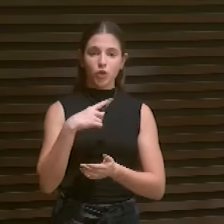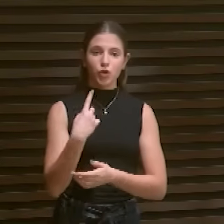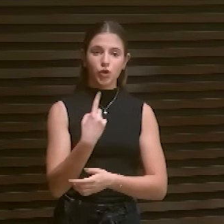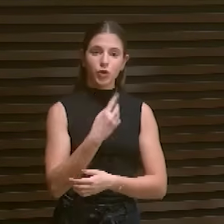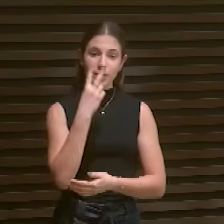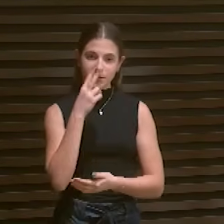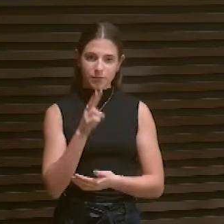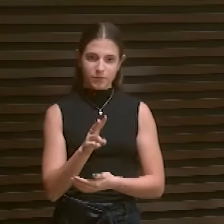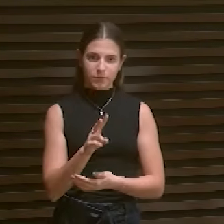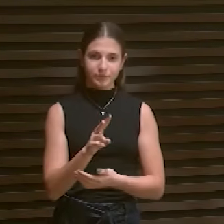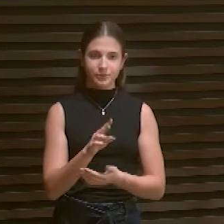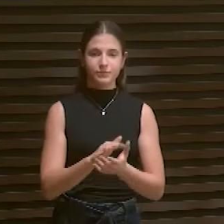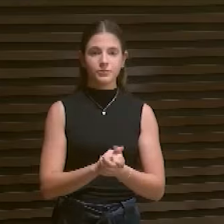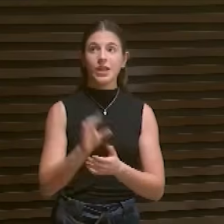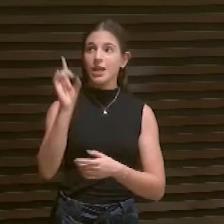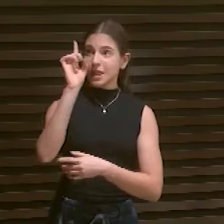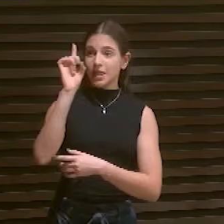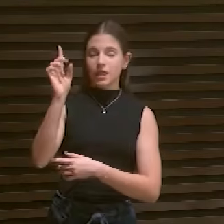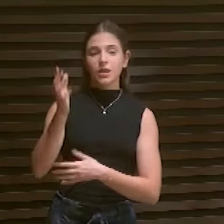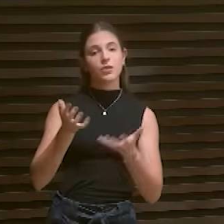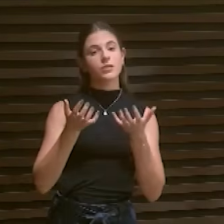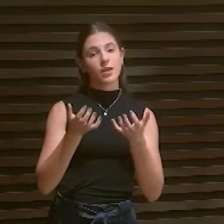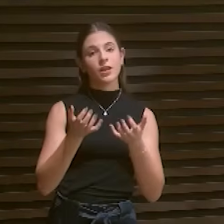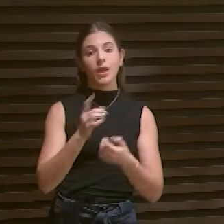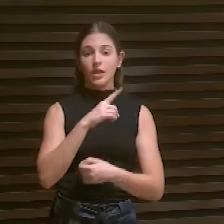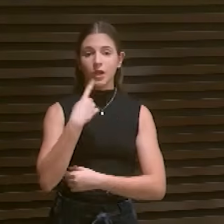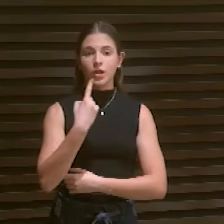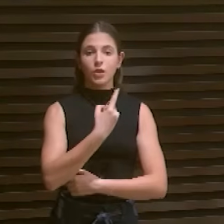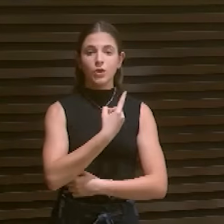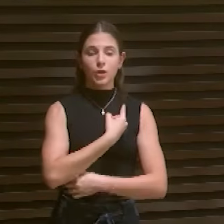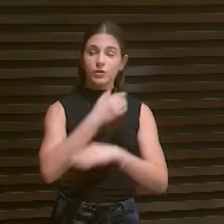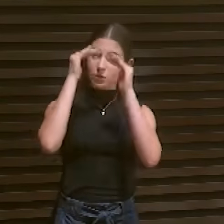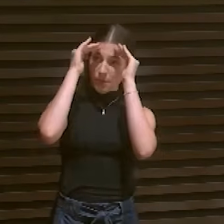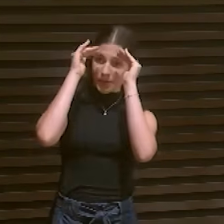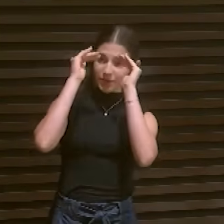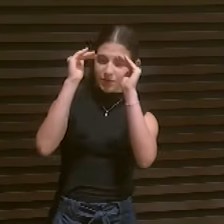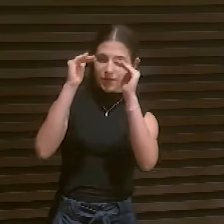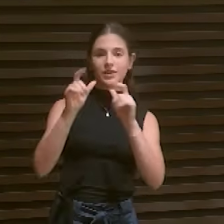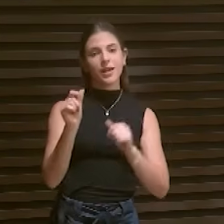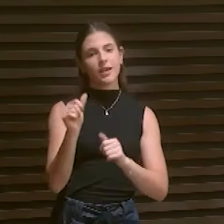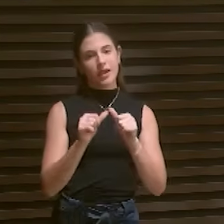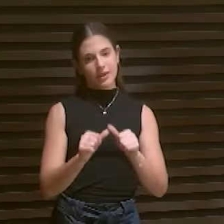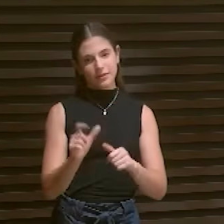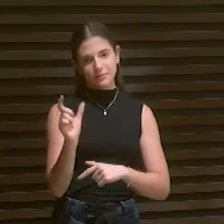ler aqui, o que Deus quer é que nós sejamos obedientes a essa